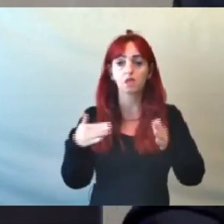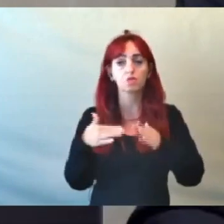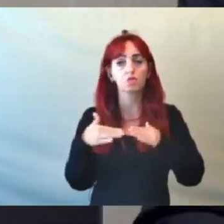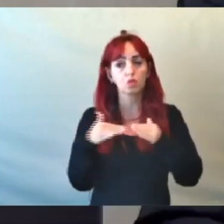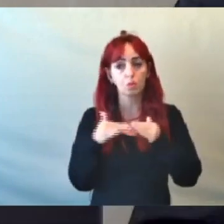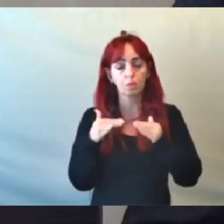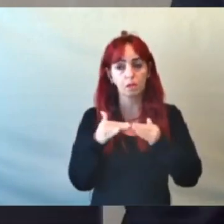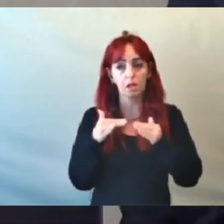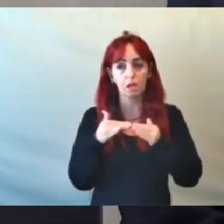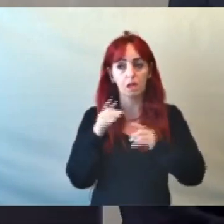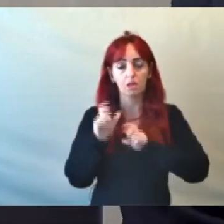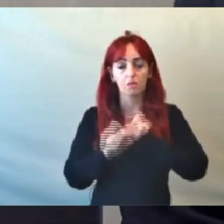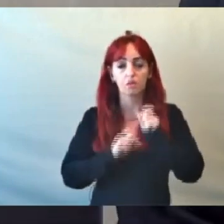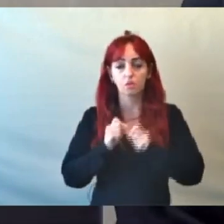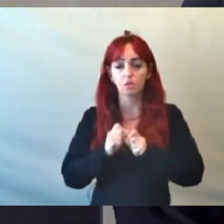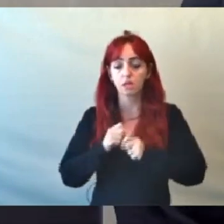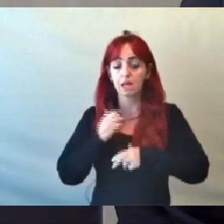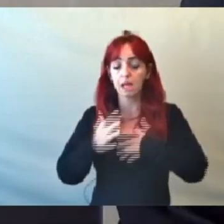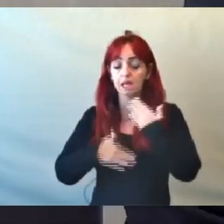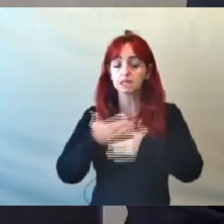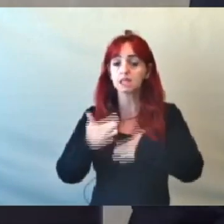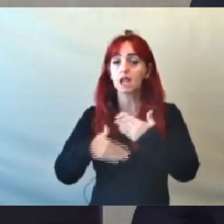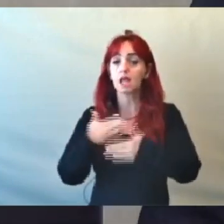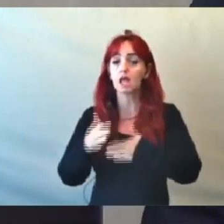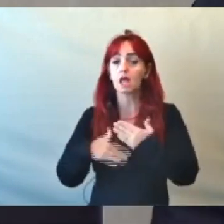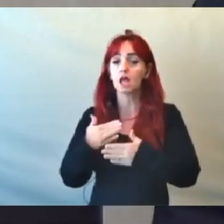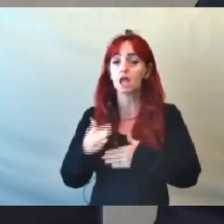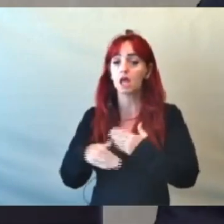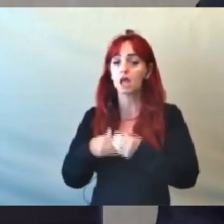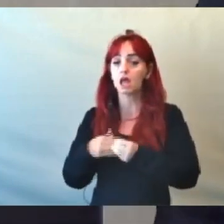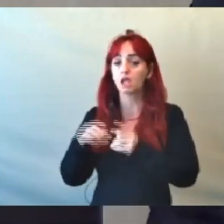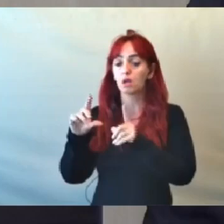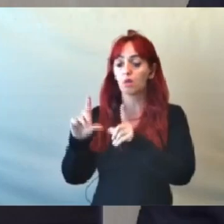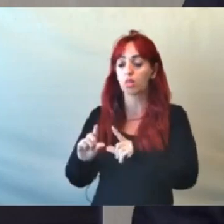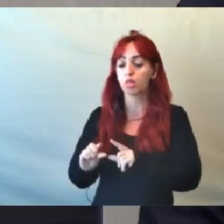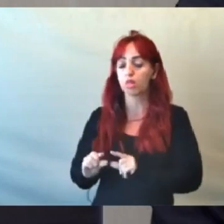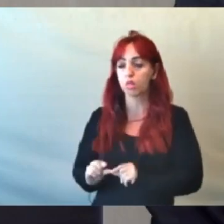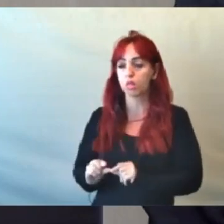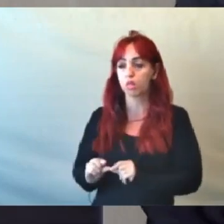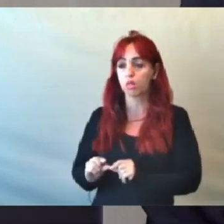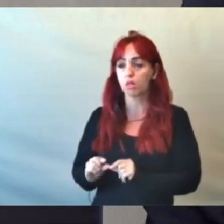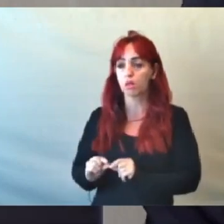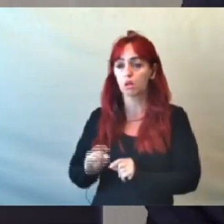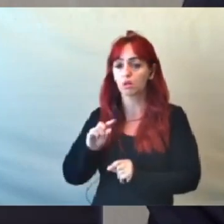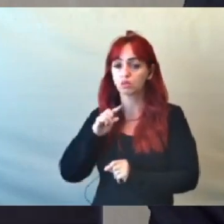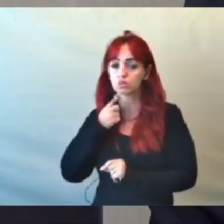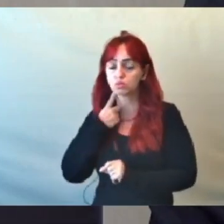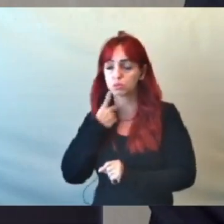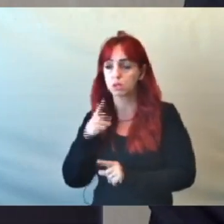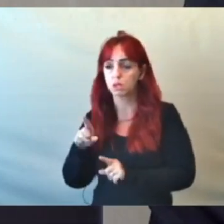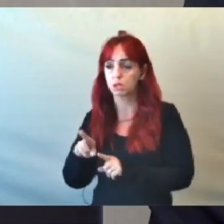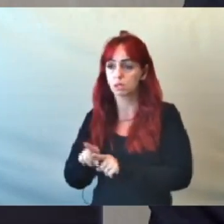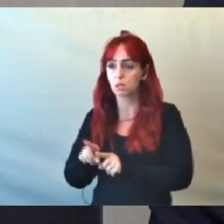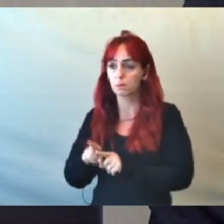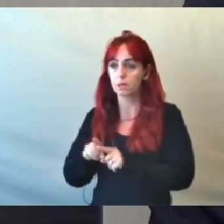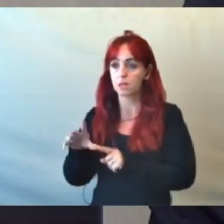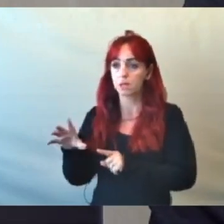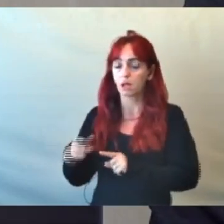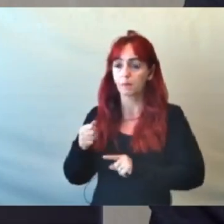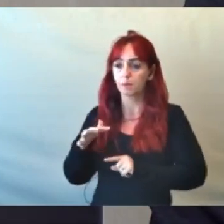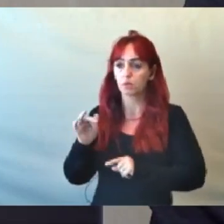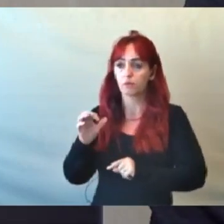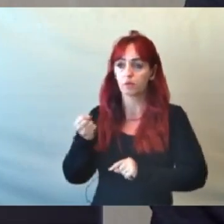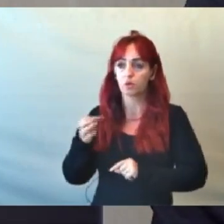acelera o processo de degradação da matéria orgânica, captura o fósforo presente na coluna d'água e deposita isso